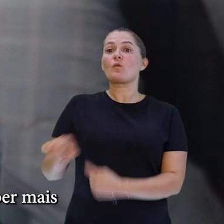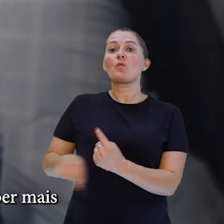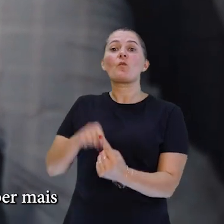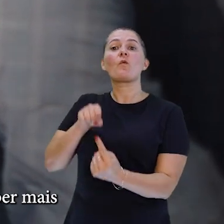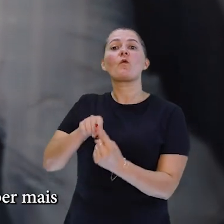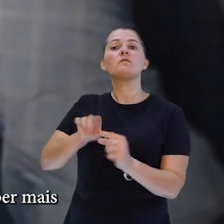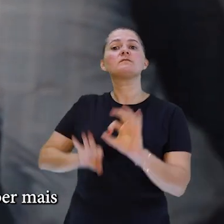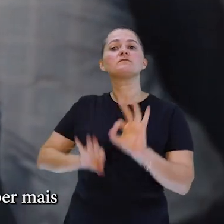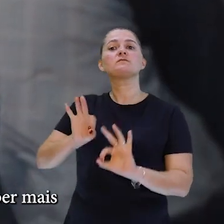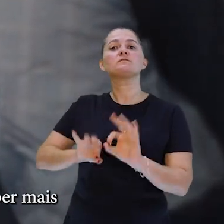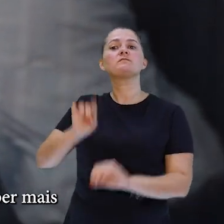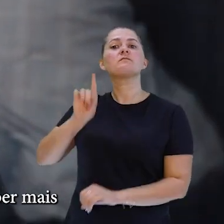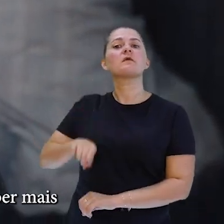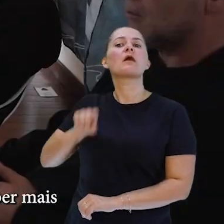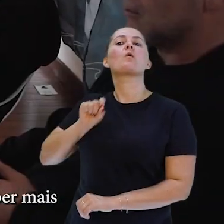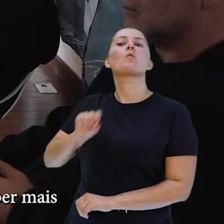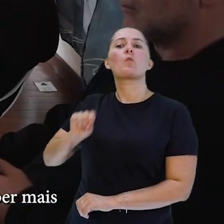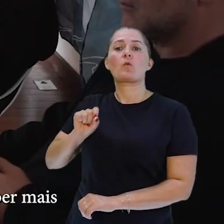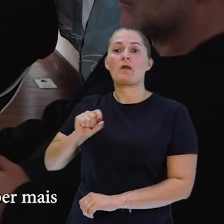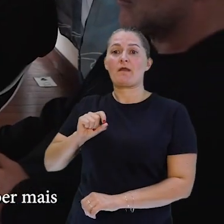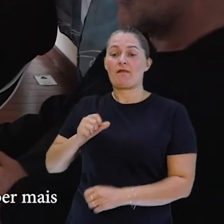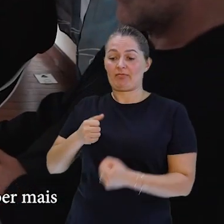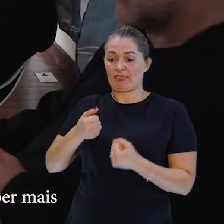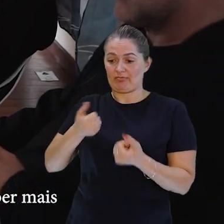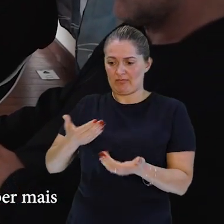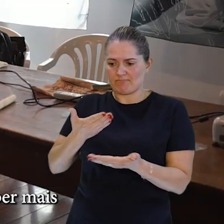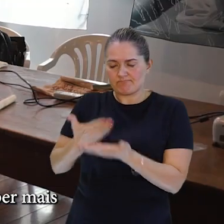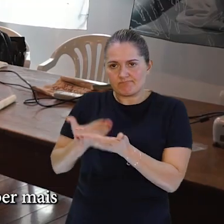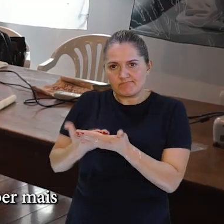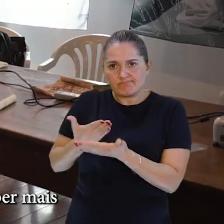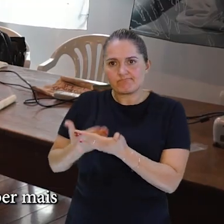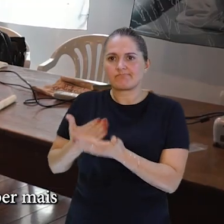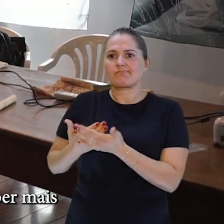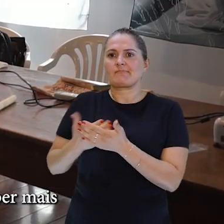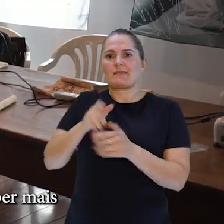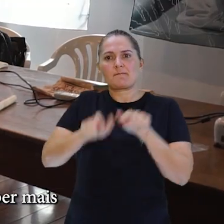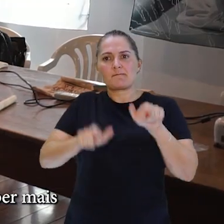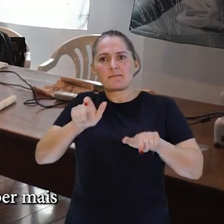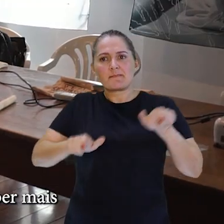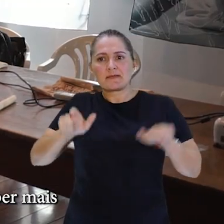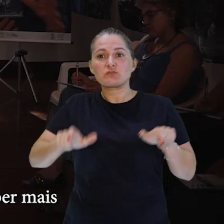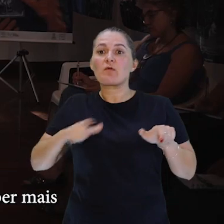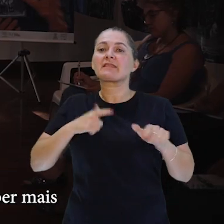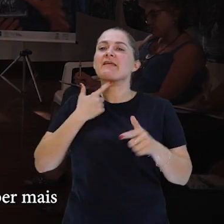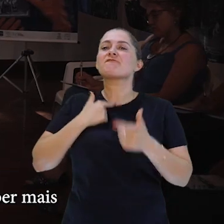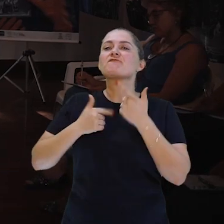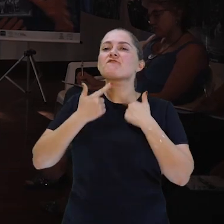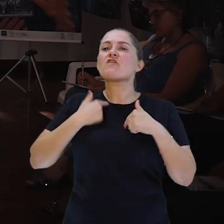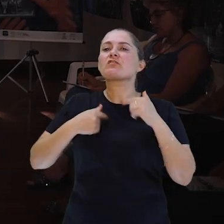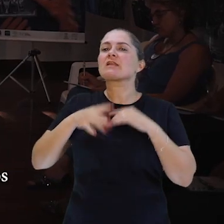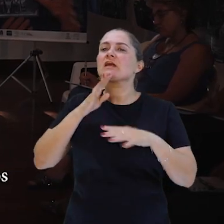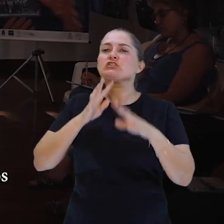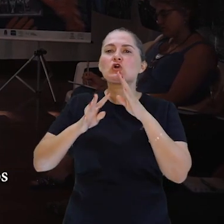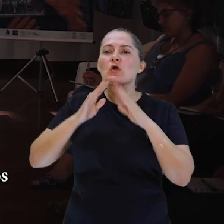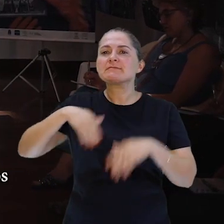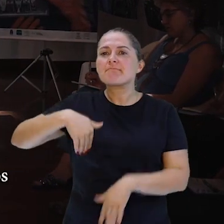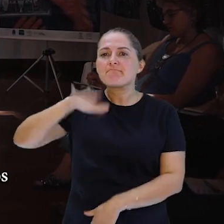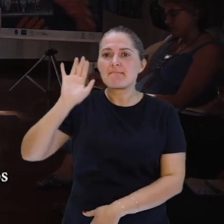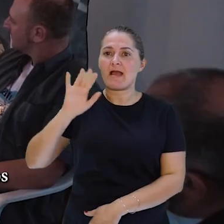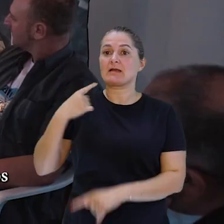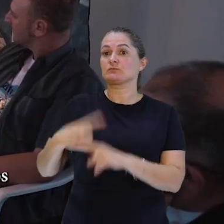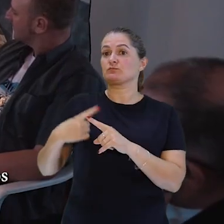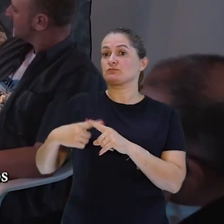Porque o intuito do projeto é o quê? Capacitar pessoas ou deixar essa vontade de saber mais para as pessoas